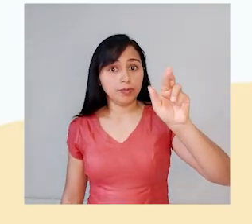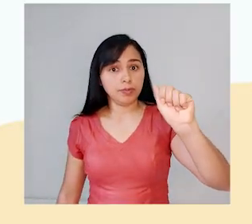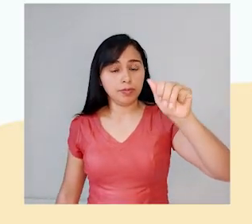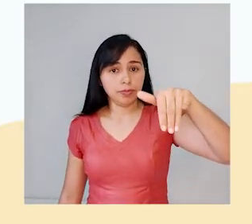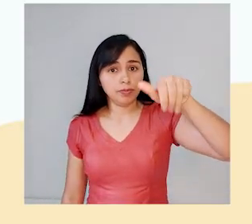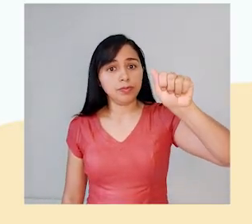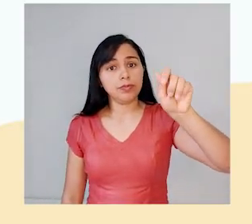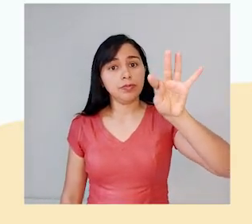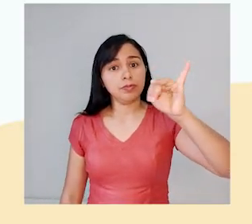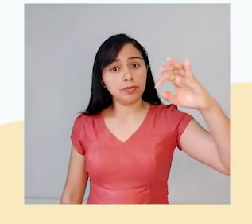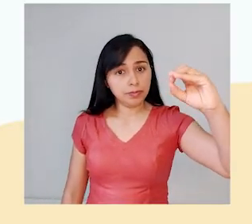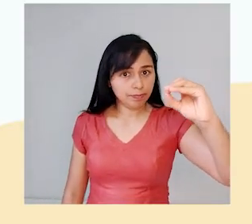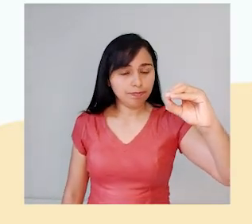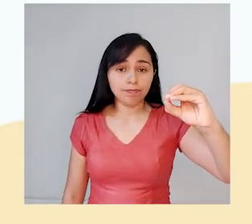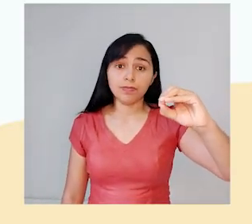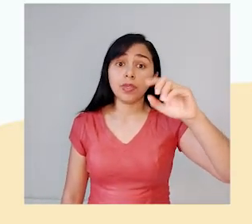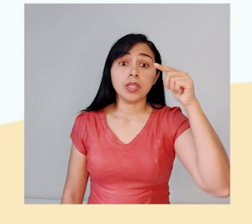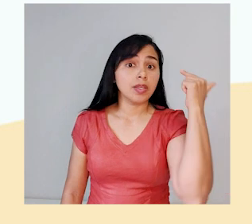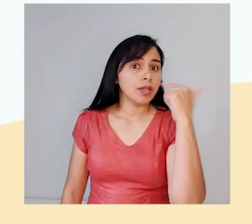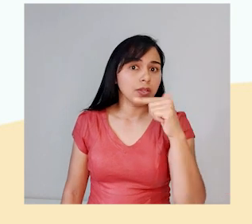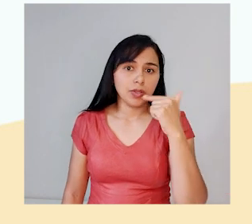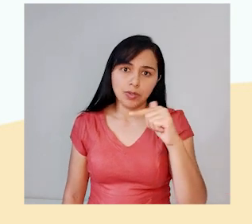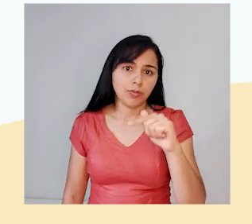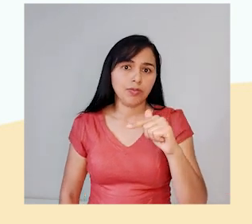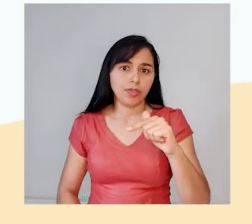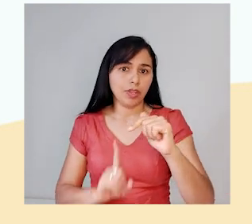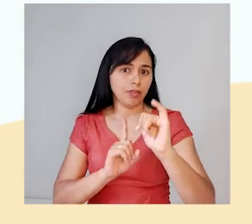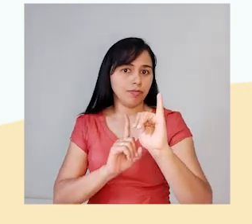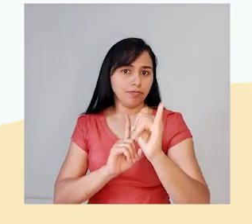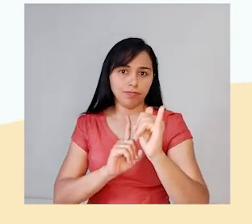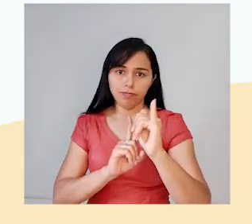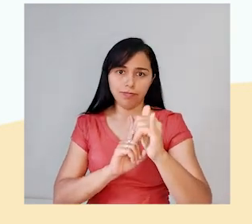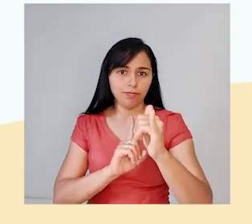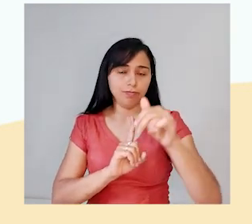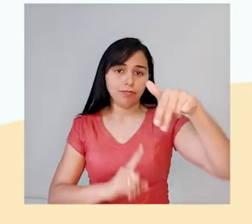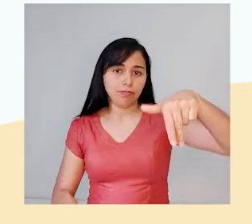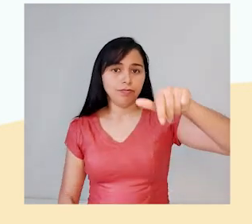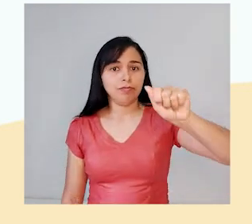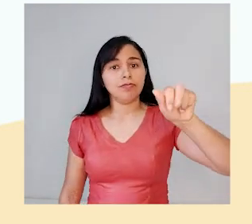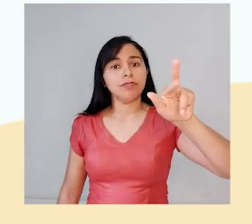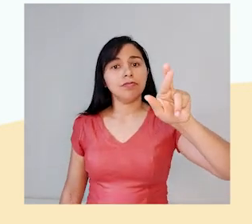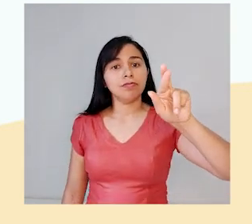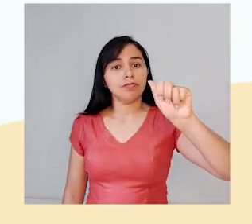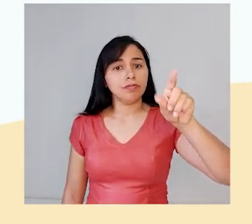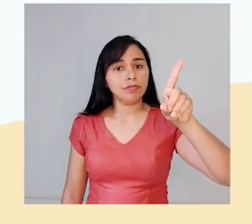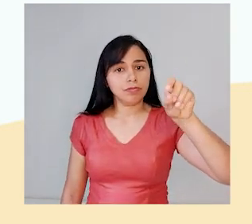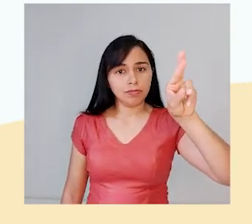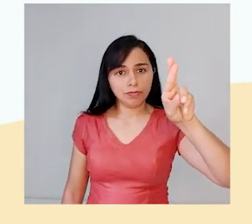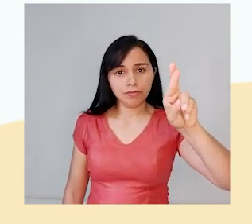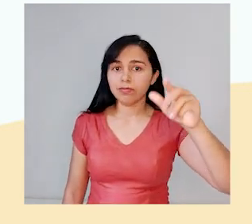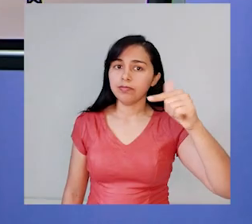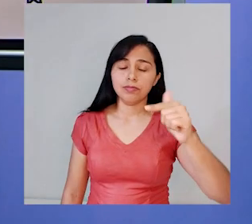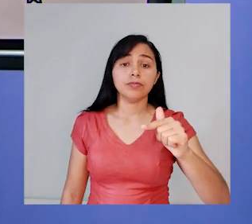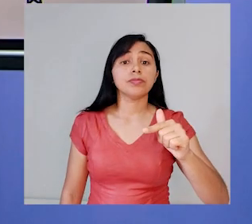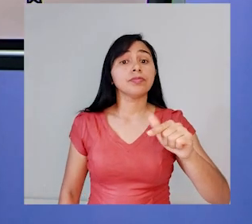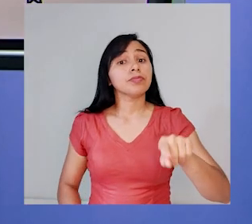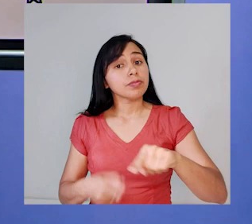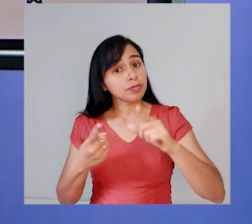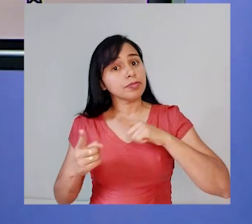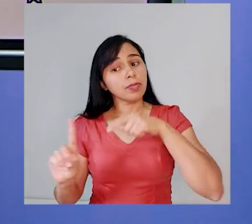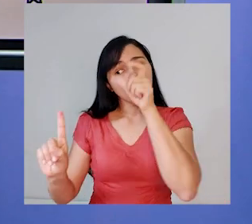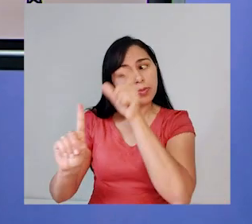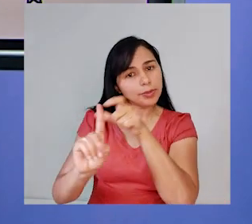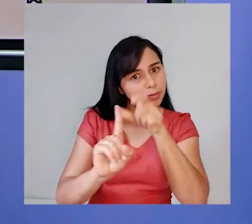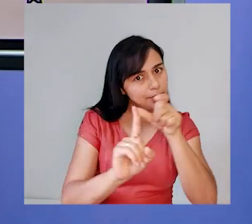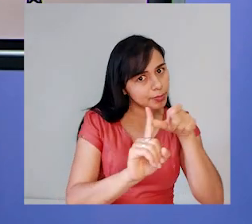apresenta a voz do narrador. Tem uma história que vai se desenrolar a partir das falas dos personagens. Essas